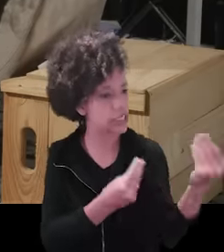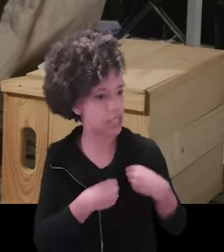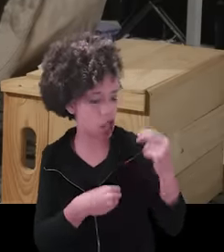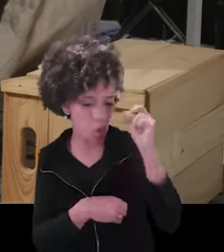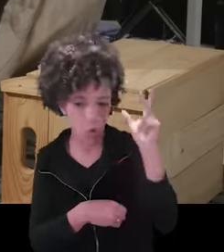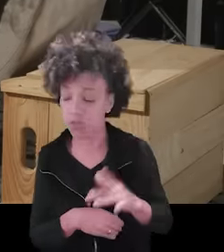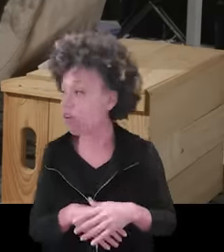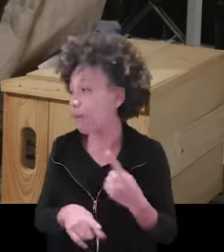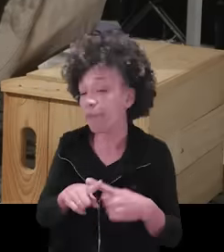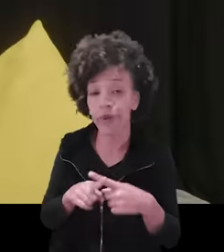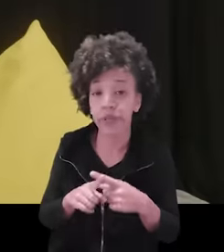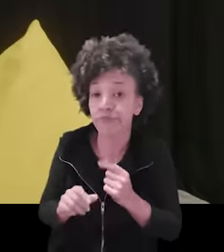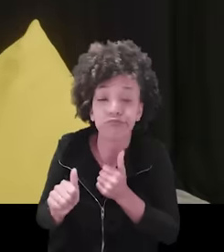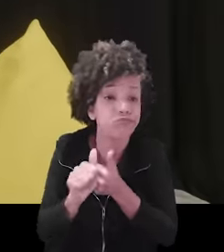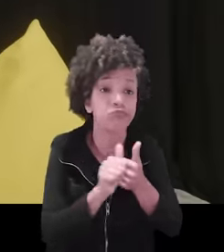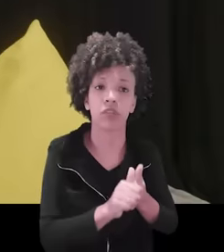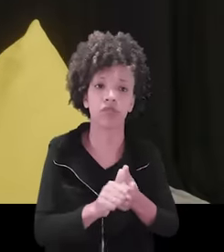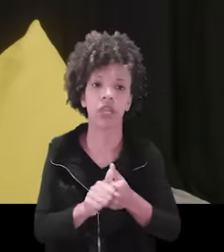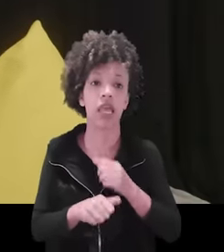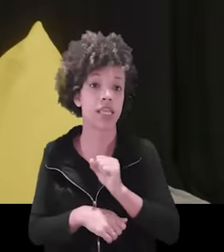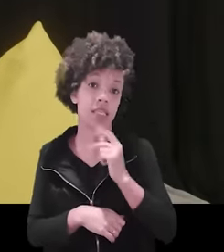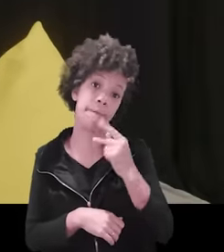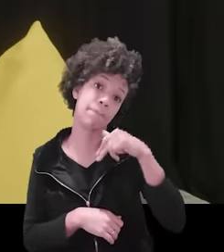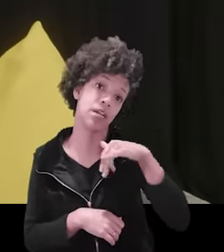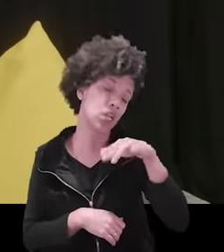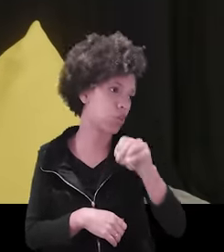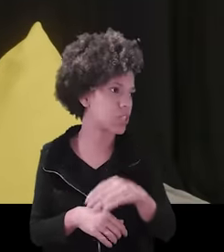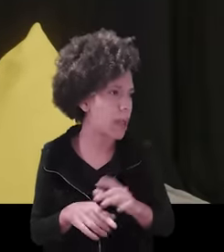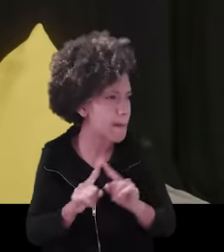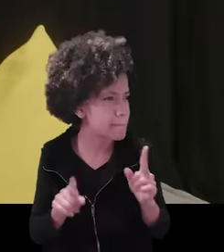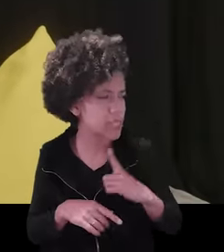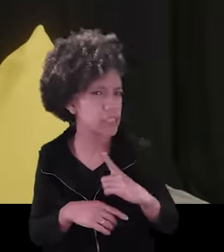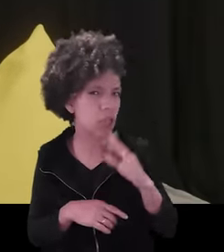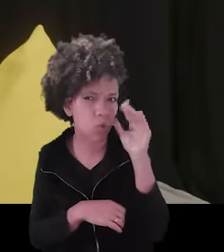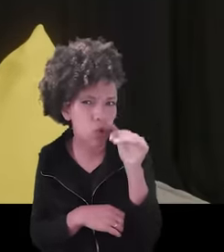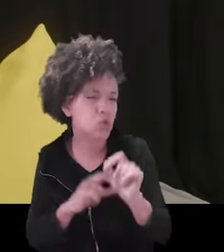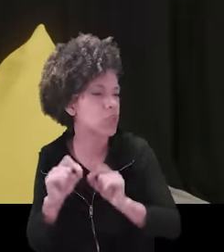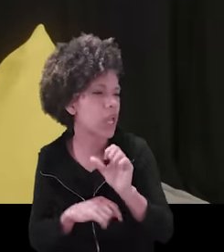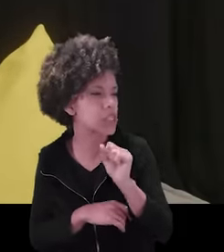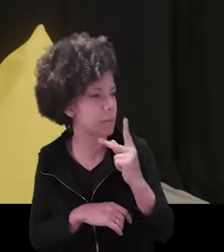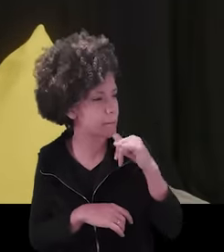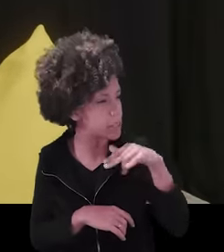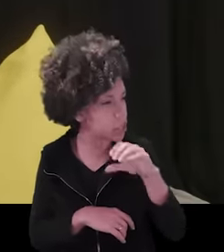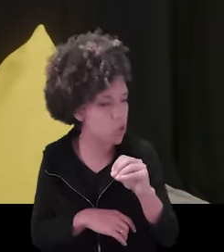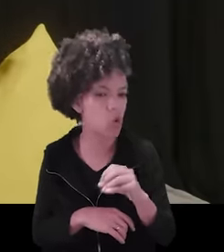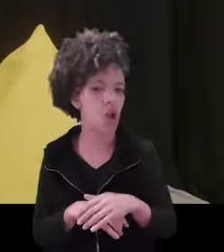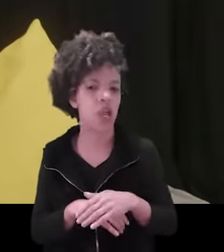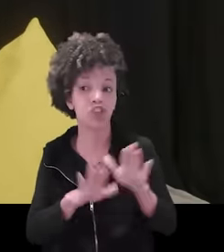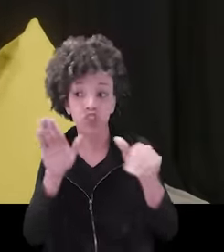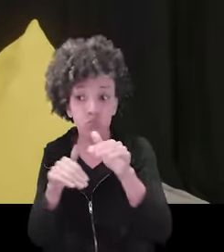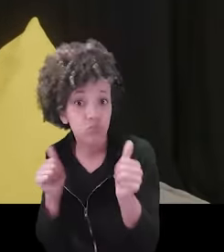aquela cultura de novo a gente não se junta ela falou dos hispânicos mas é muito curioso isso meu disponíveis ele tem essa coisa da do